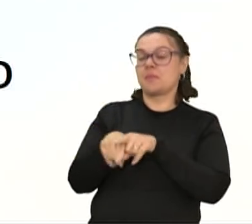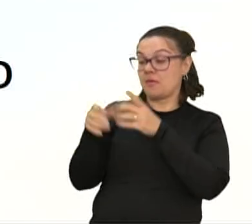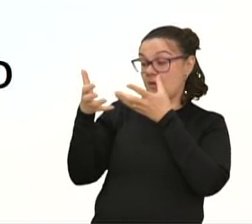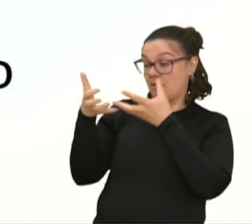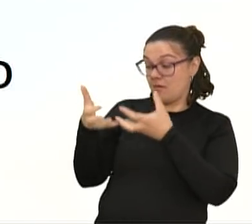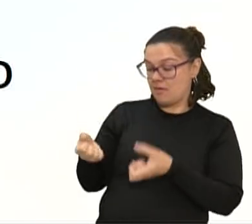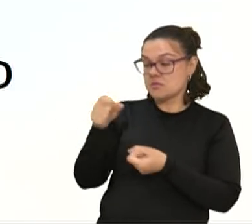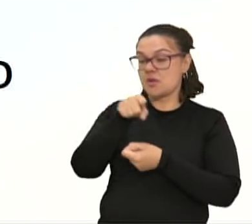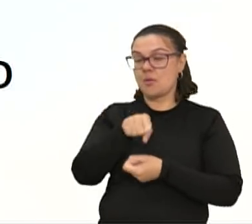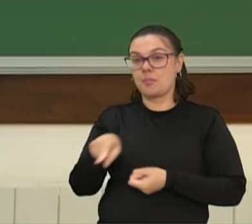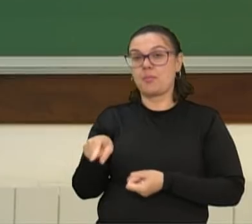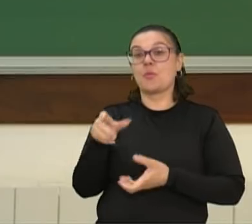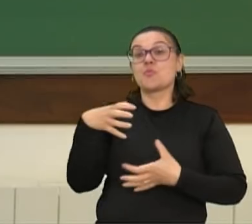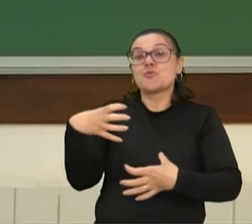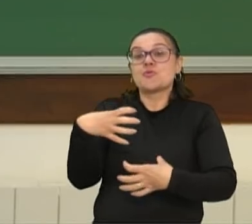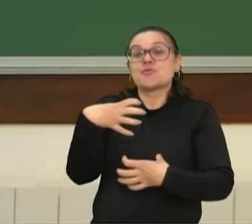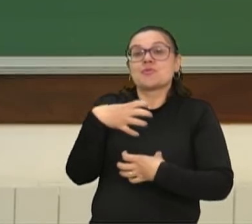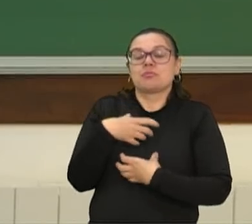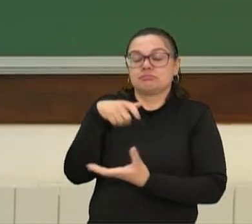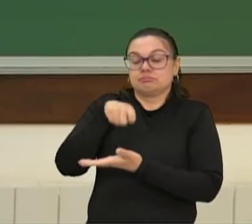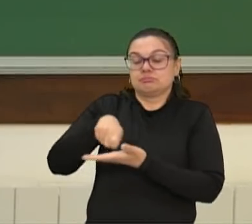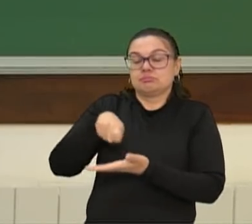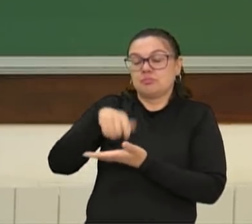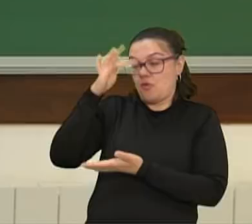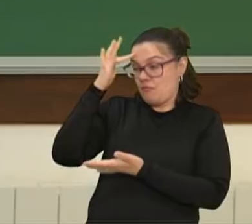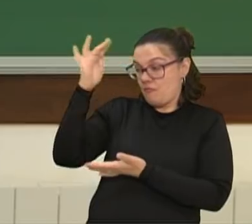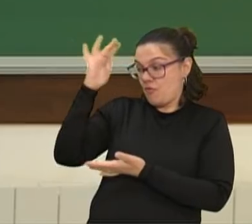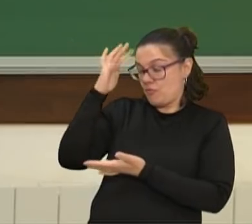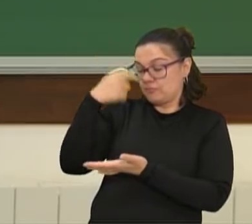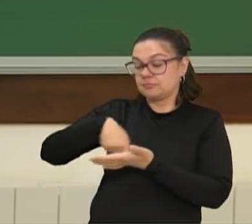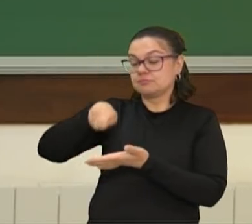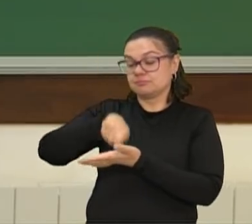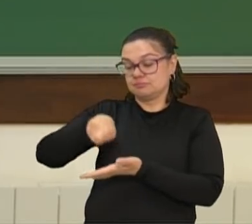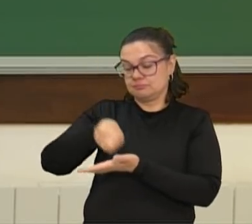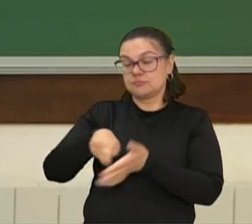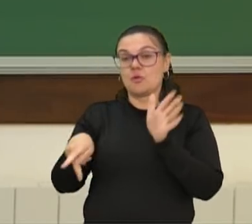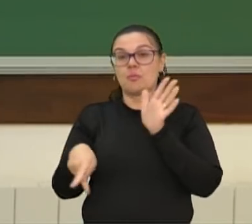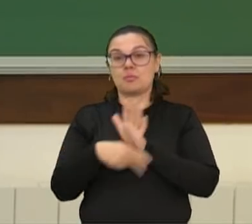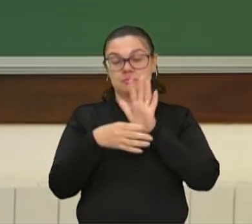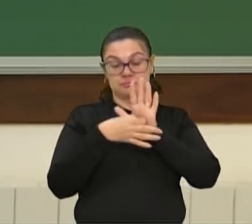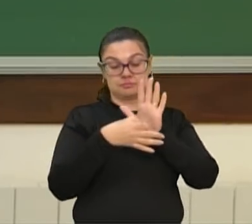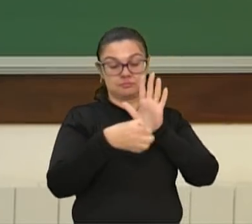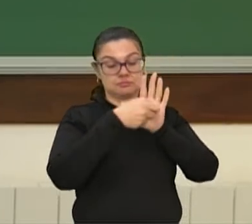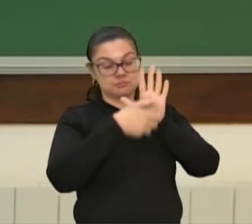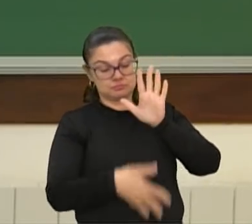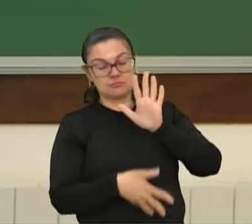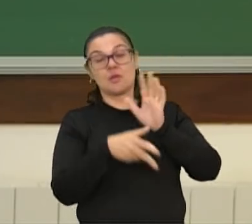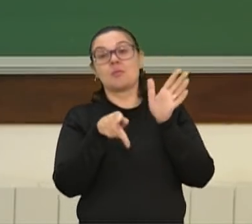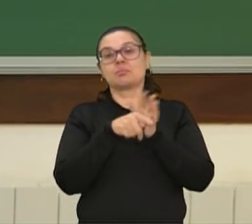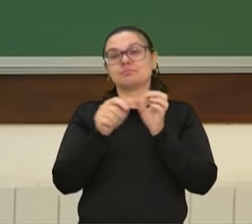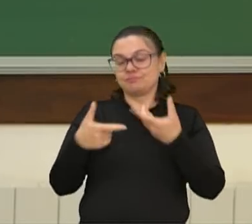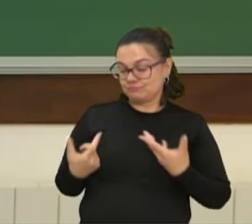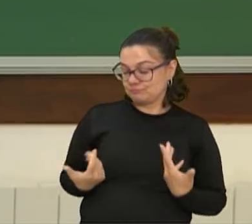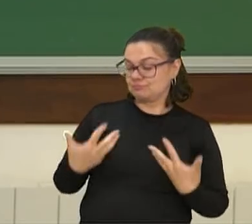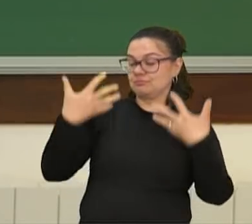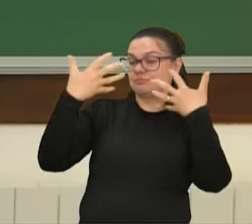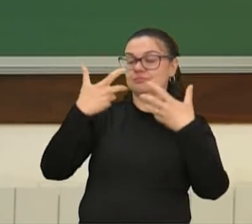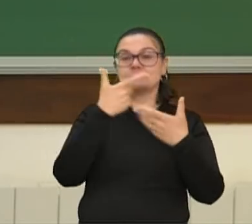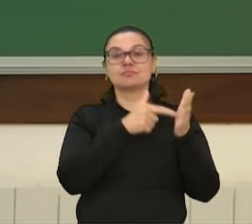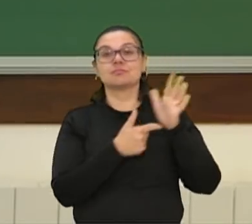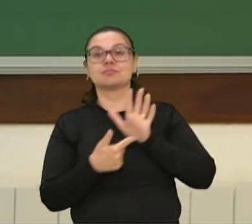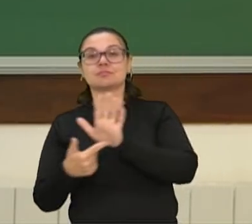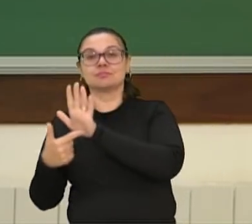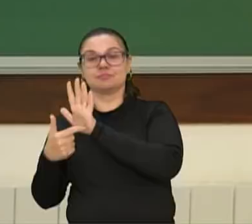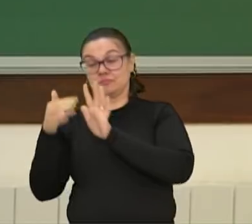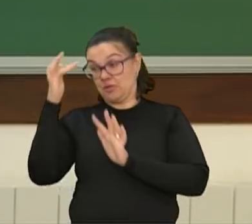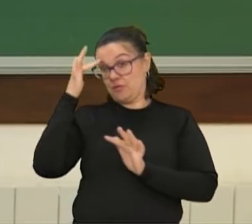acabou utilizando um pouco do estilo de Platão para escrever em forma de alegorias, para apresentar a